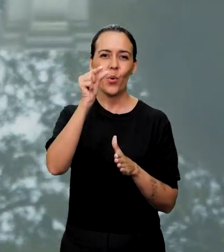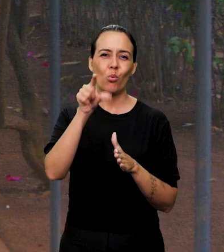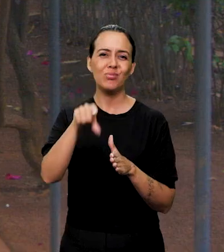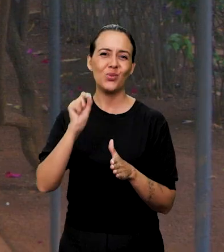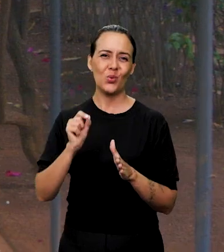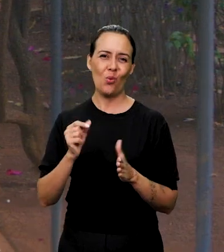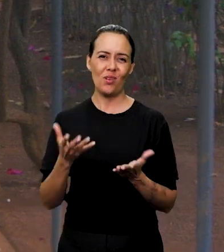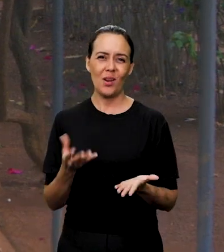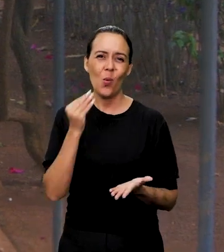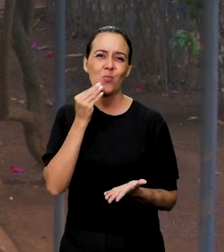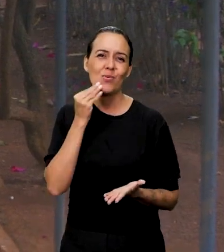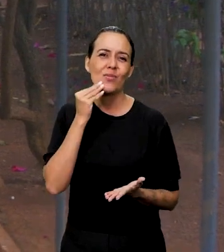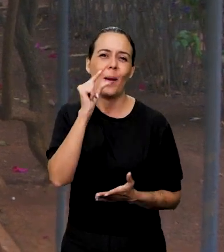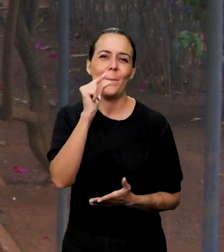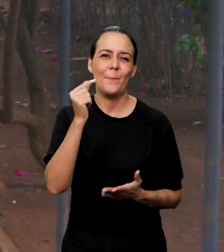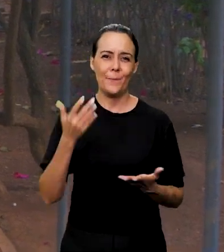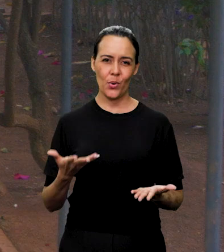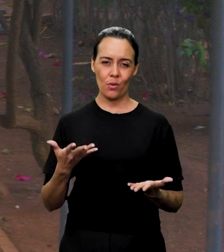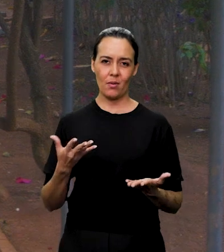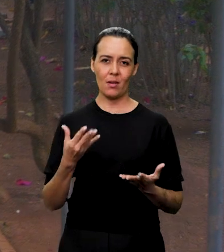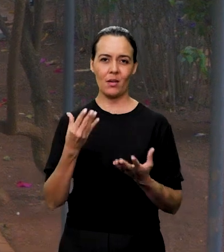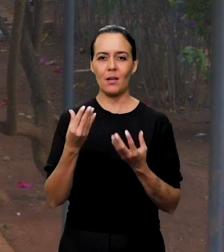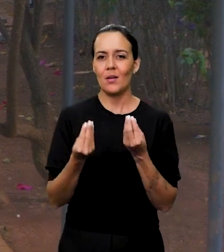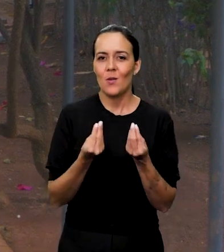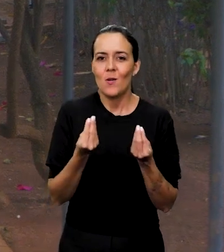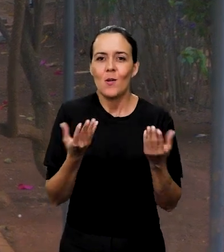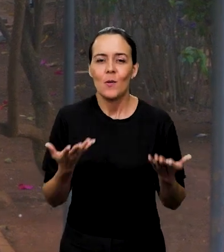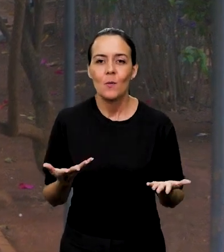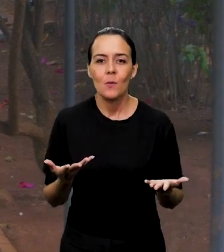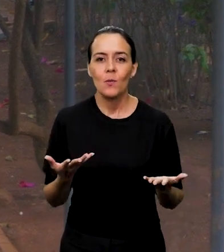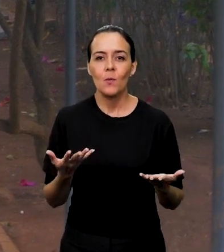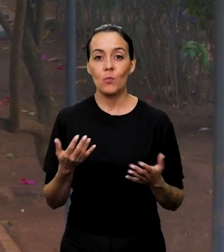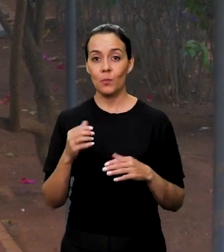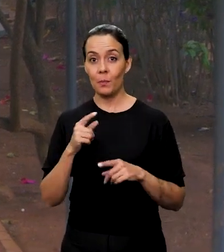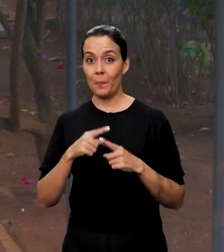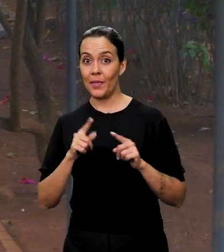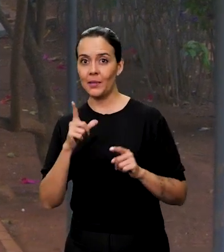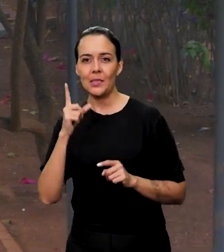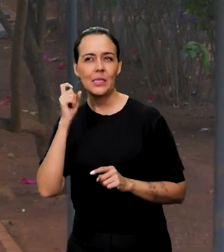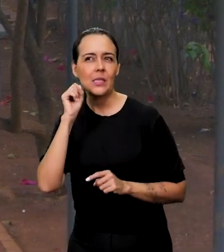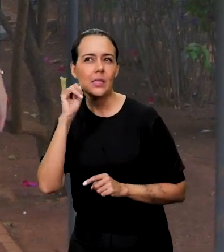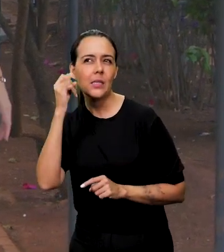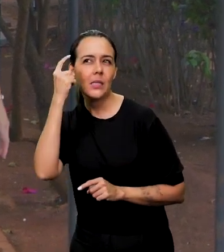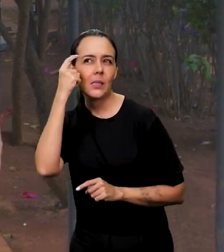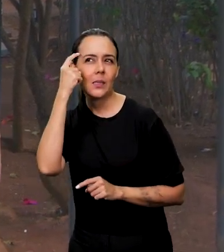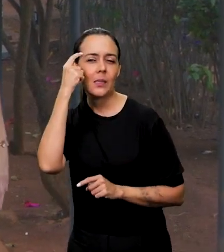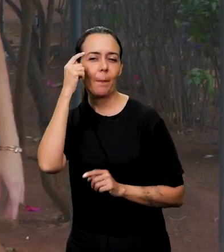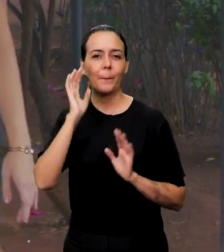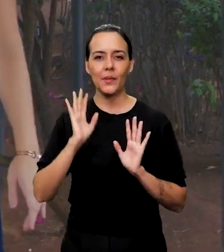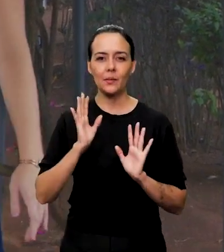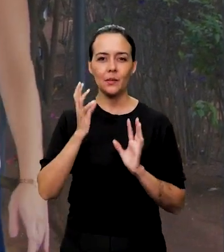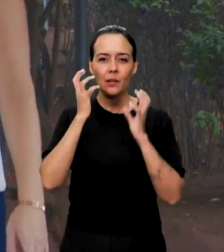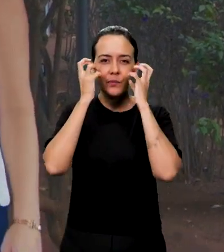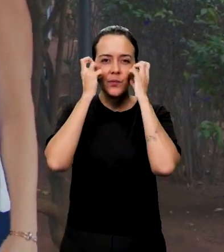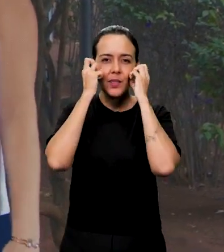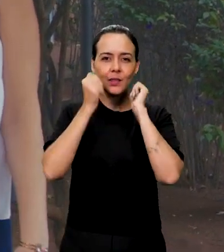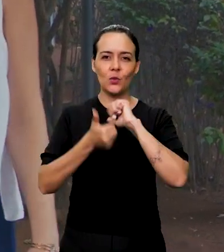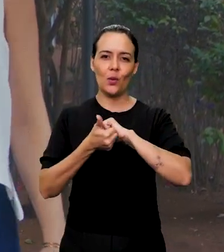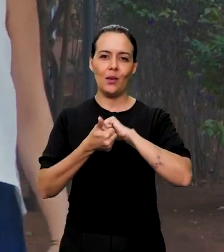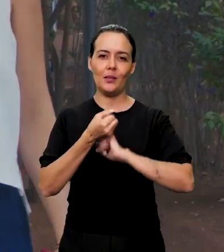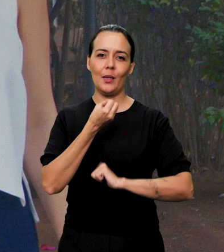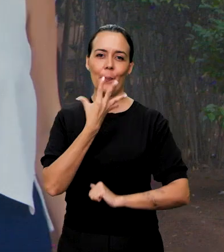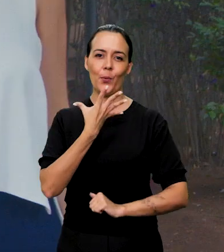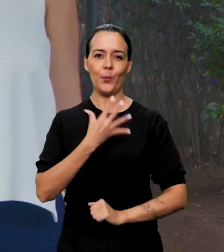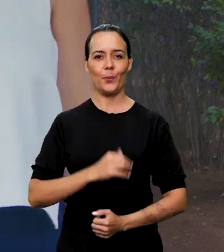humilhação e para uma autodepreciação que a gente não pode levar em conta quando a gente pensa na boa velhice. Ana e